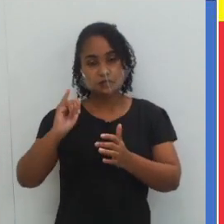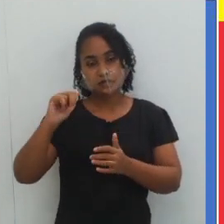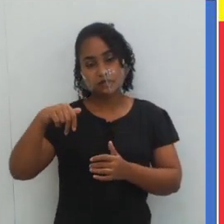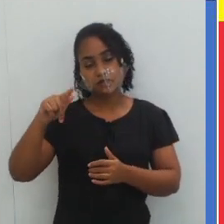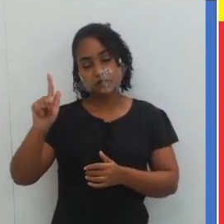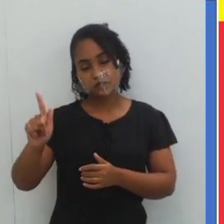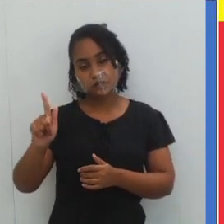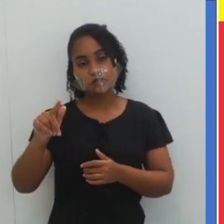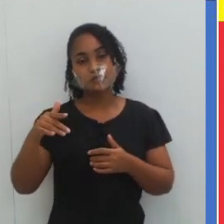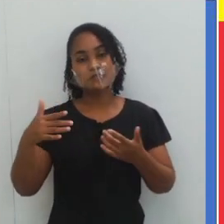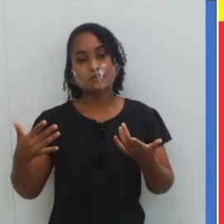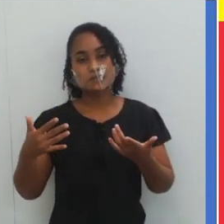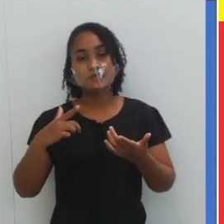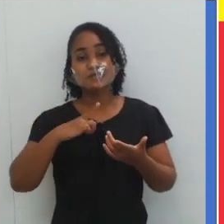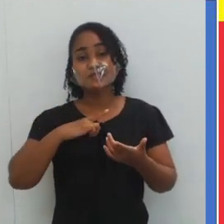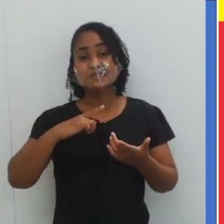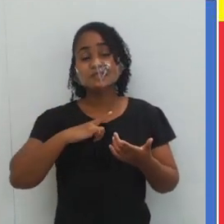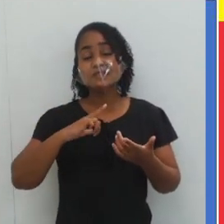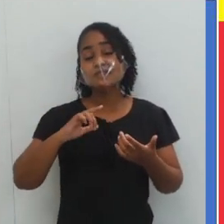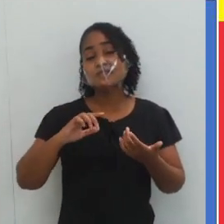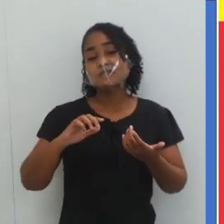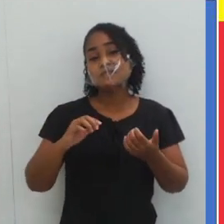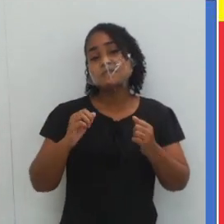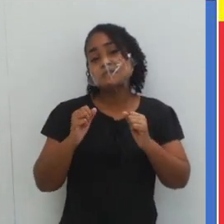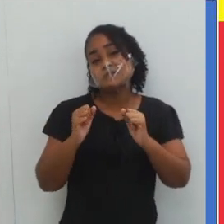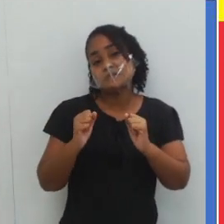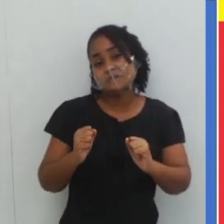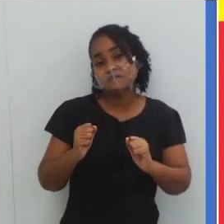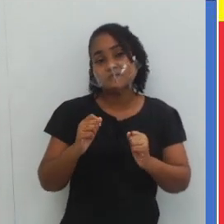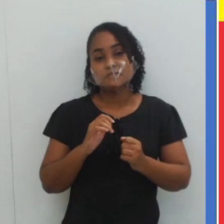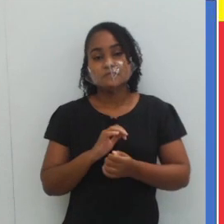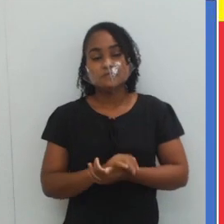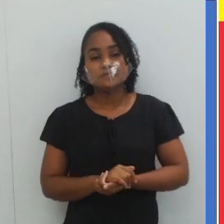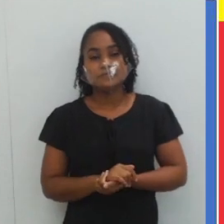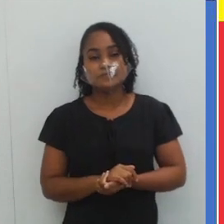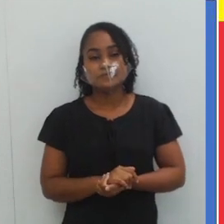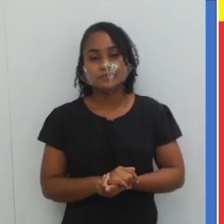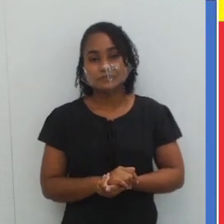in no final. Esse in é que vai